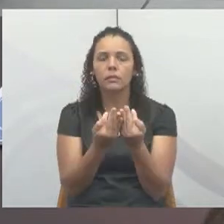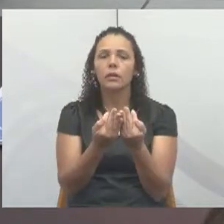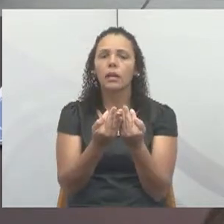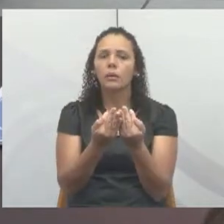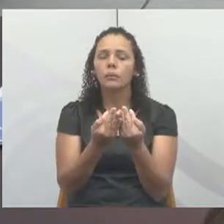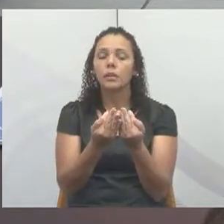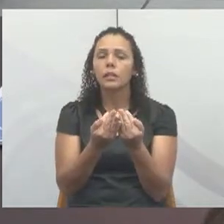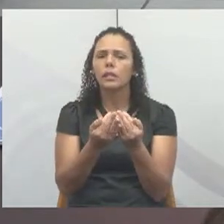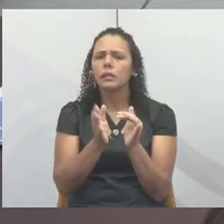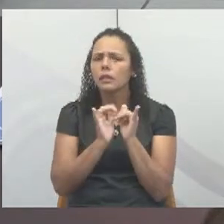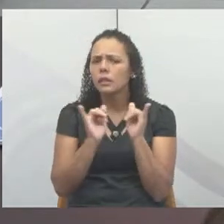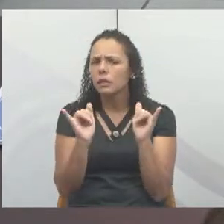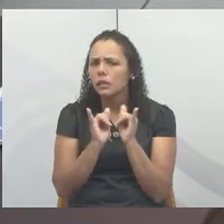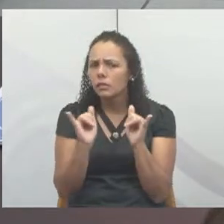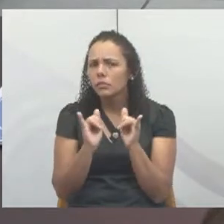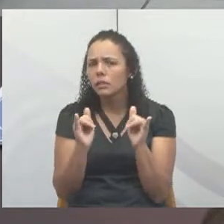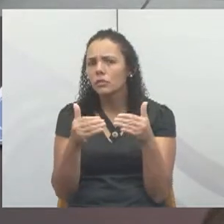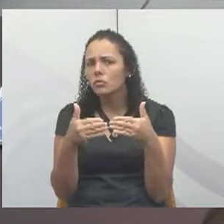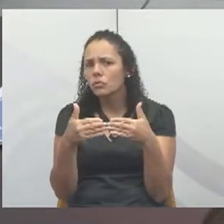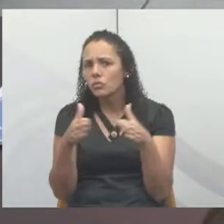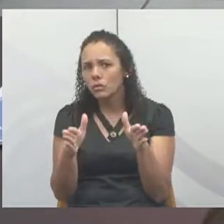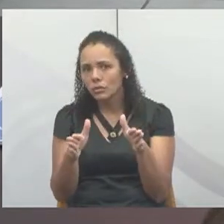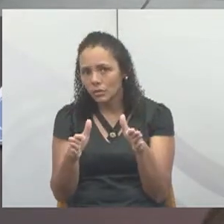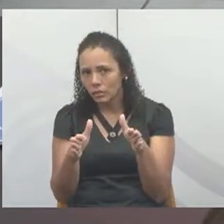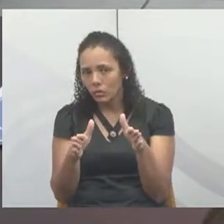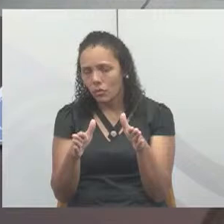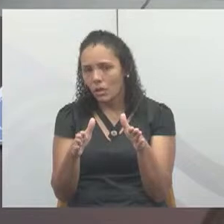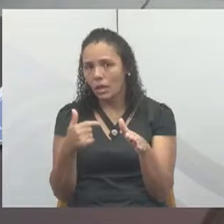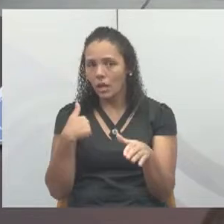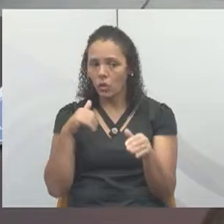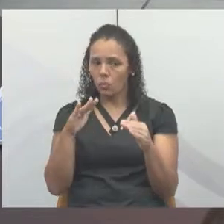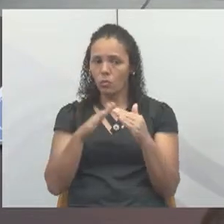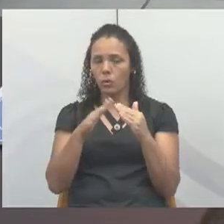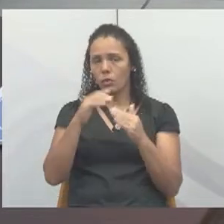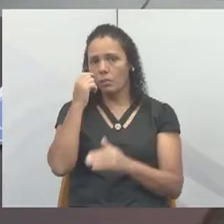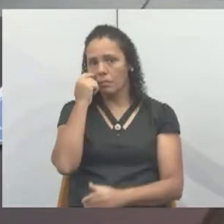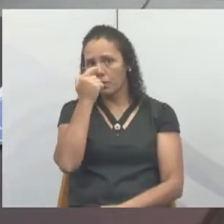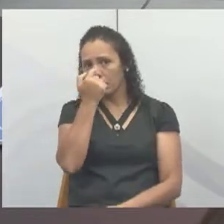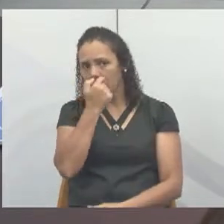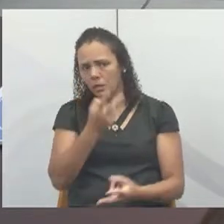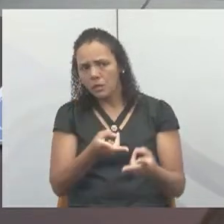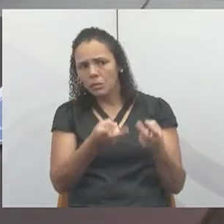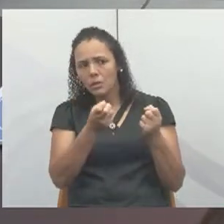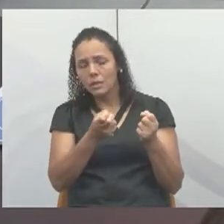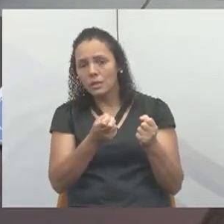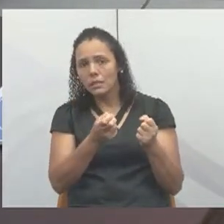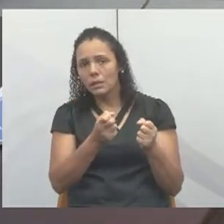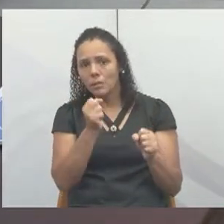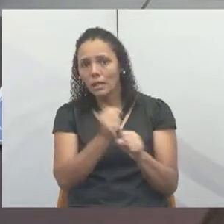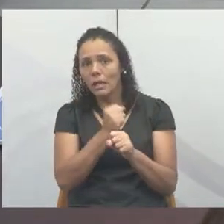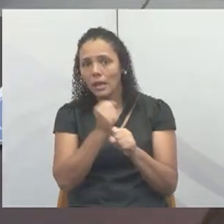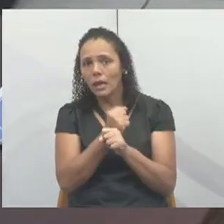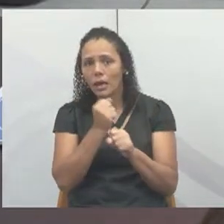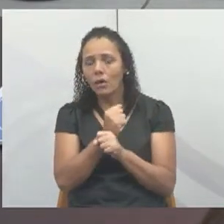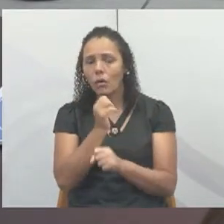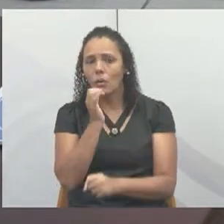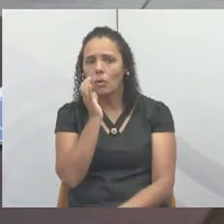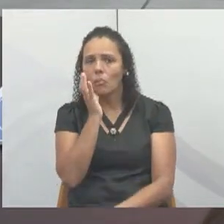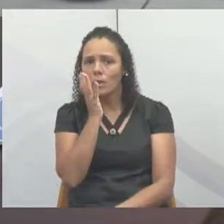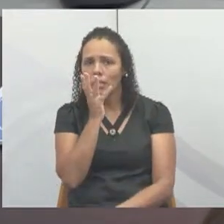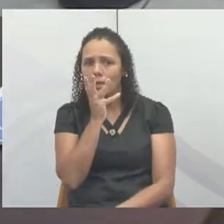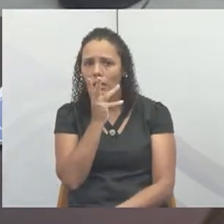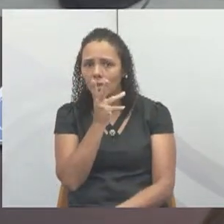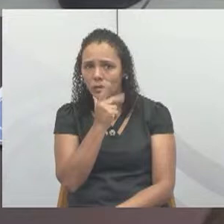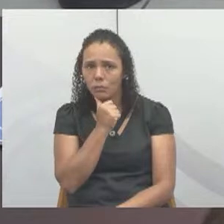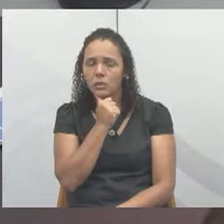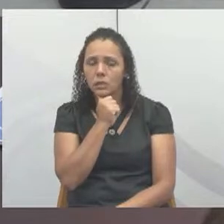de inauguração, de térmico, e eu moro no Parque Meia Lua, a gente vê que está numa lentidão muito grande a obra da parte da